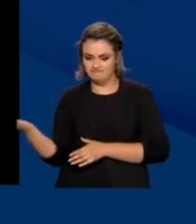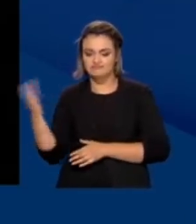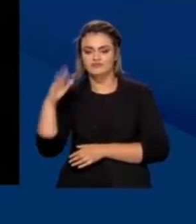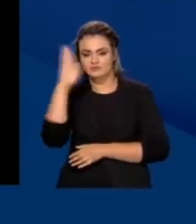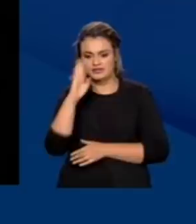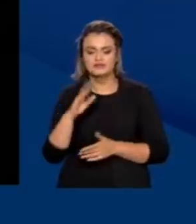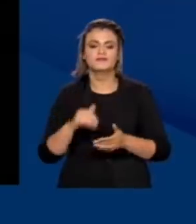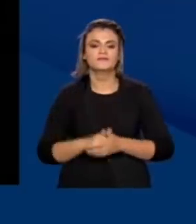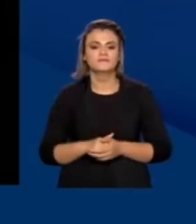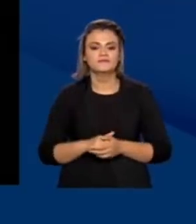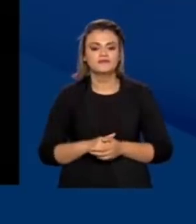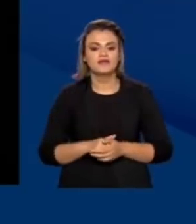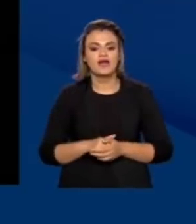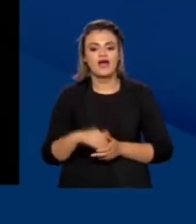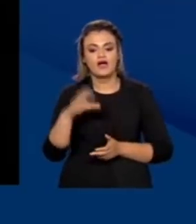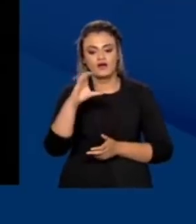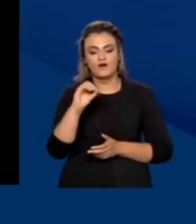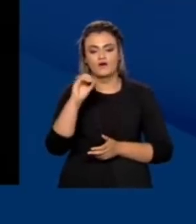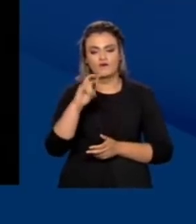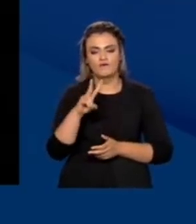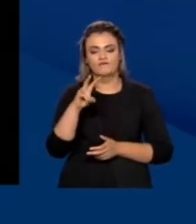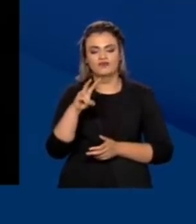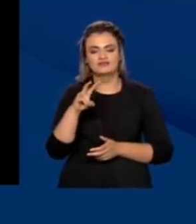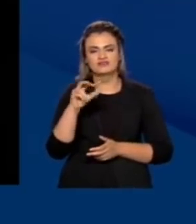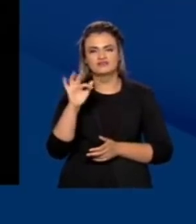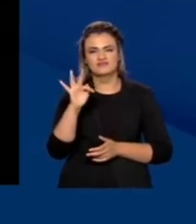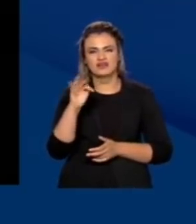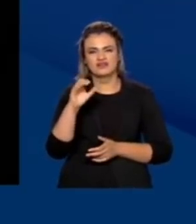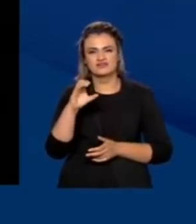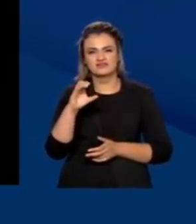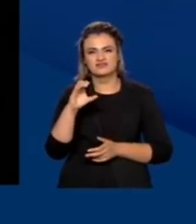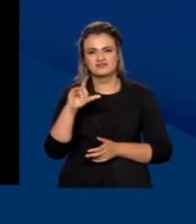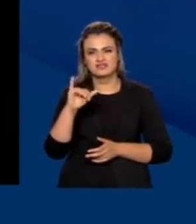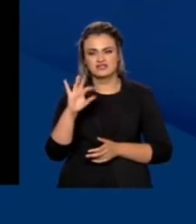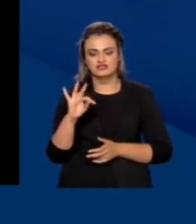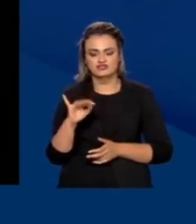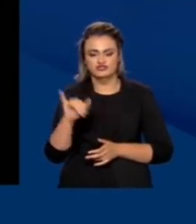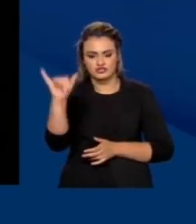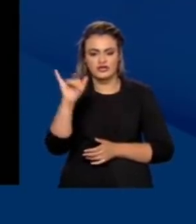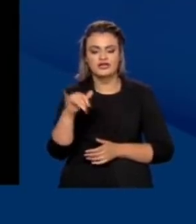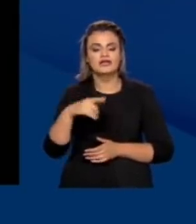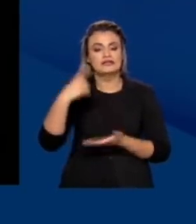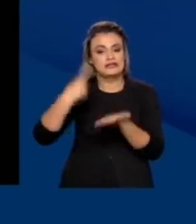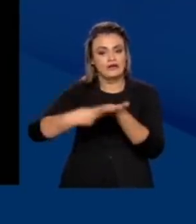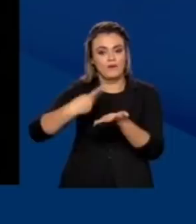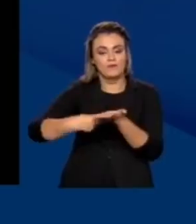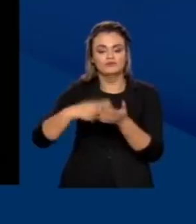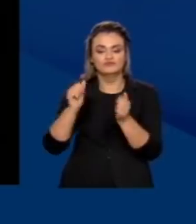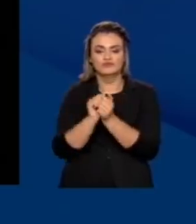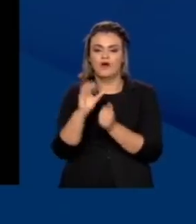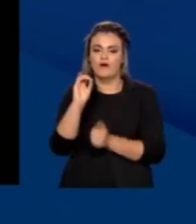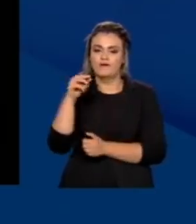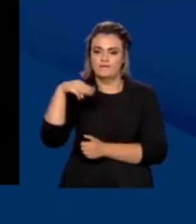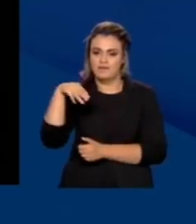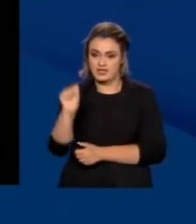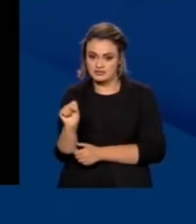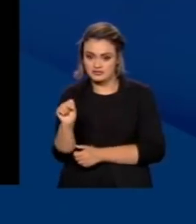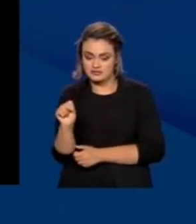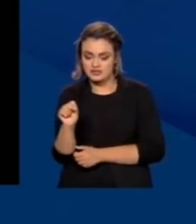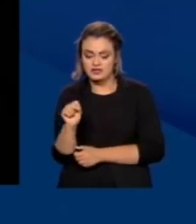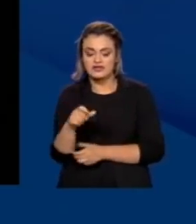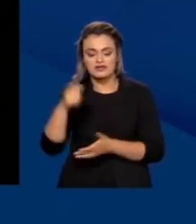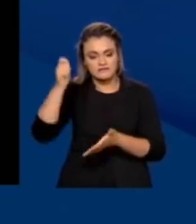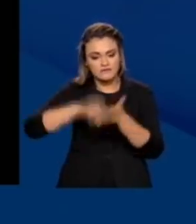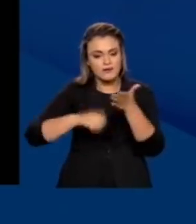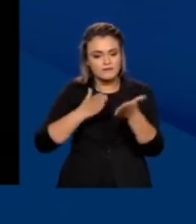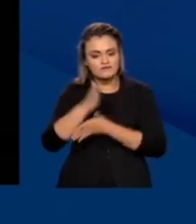Brasil. A COVAX Facility ela tem um tratamento diferenciado, acertado com a OMS e homologado